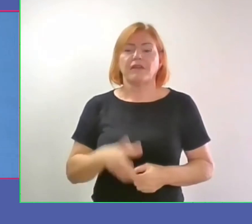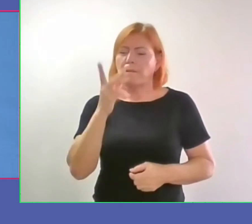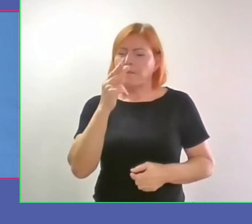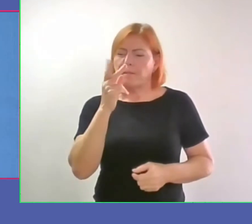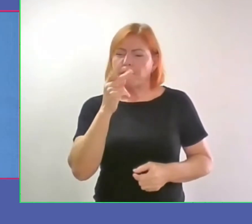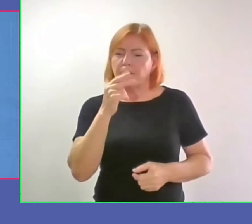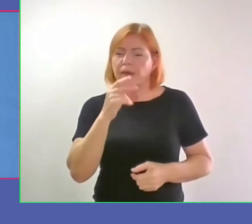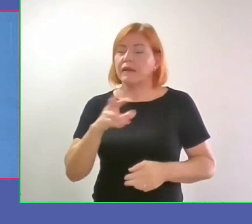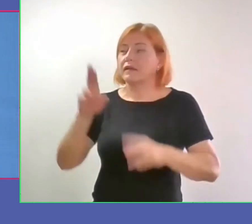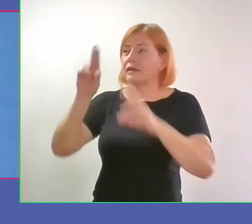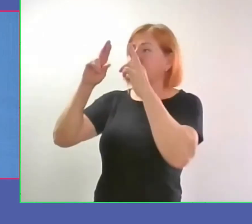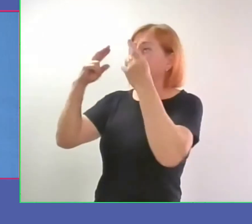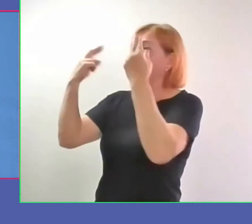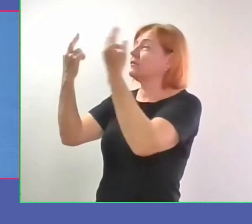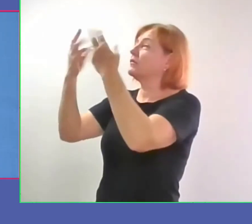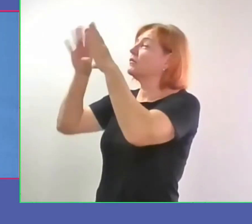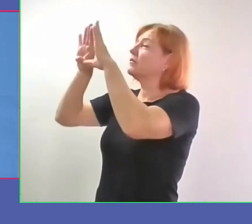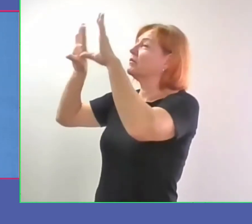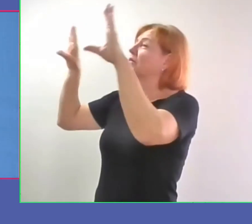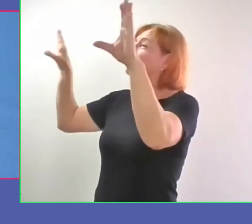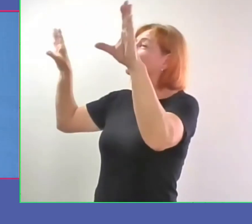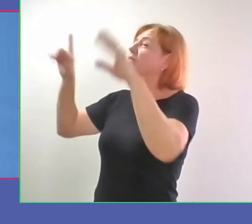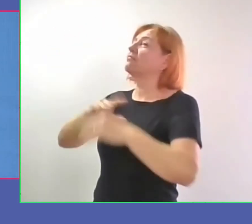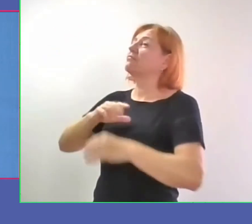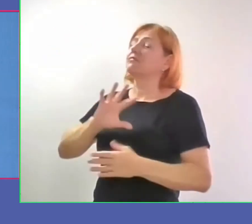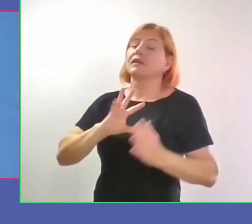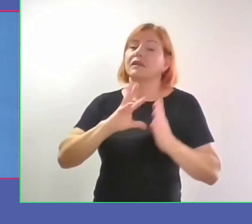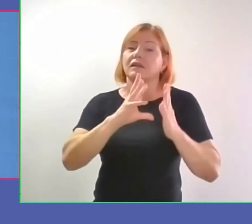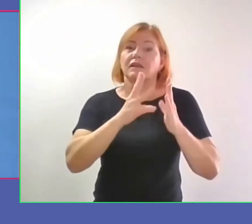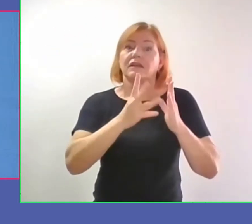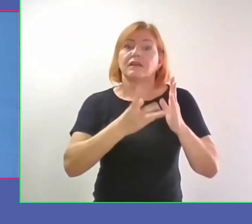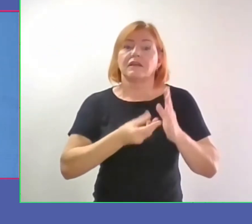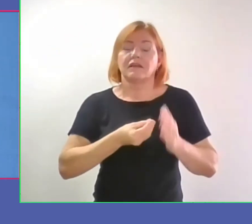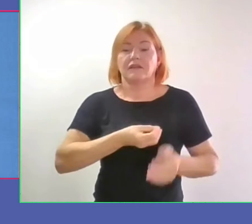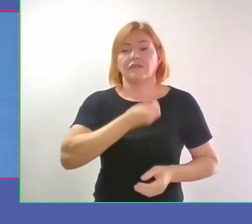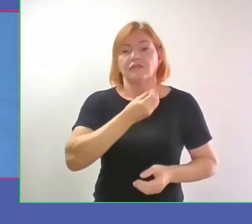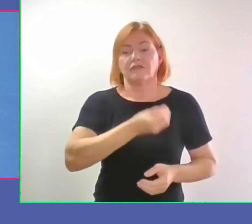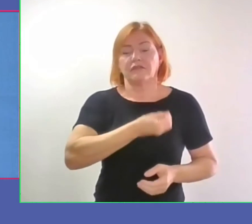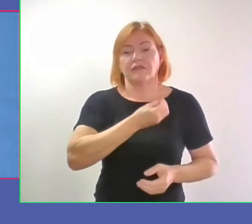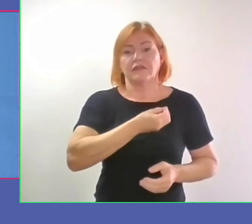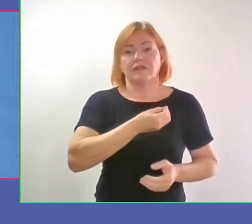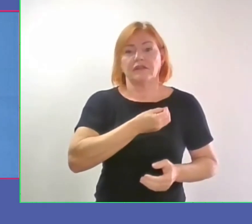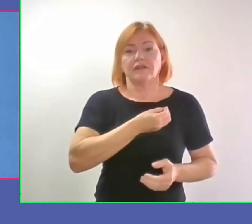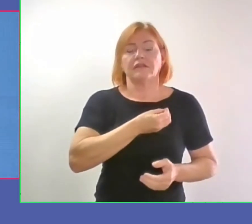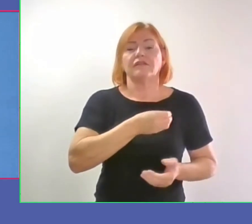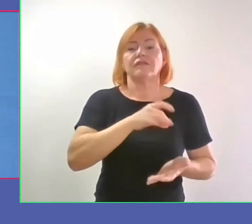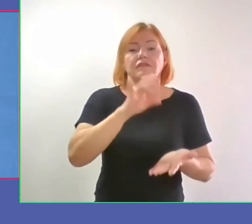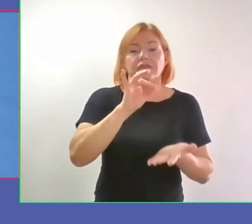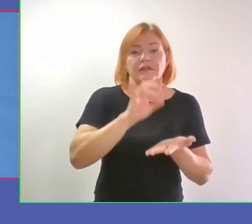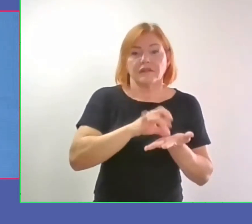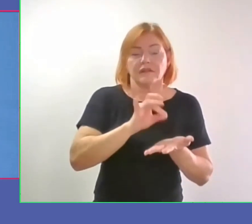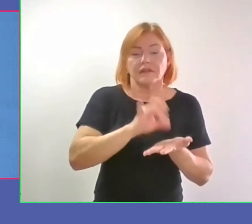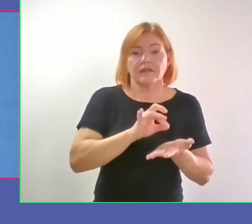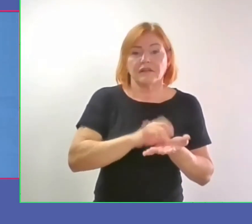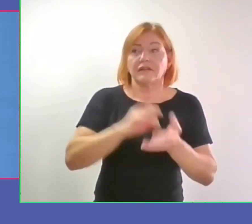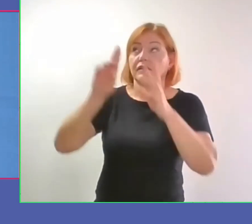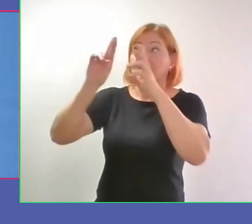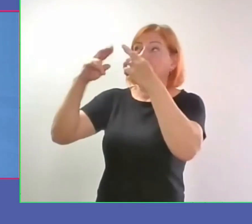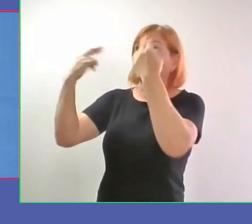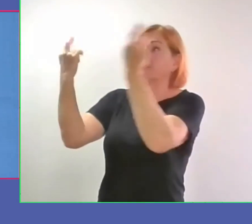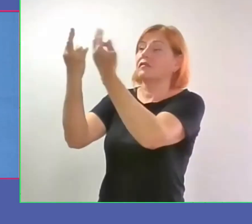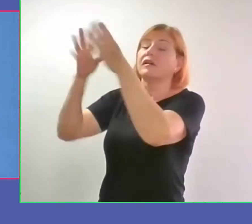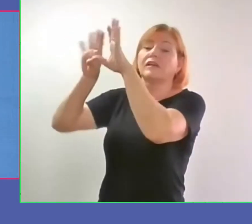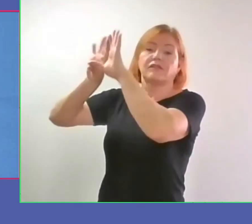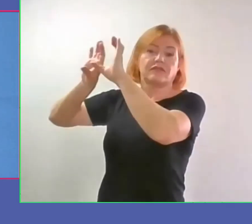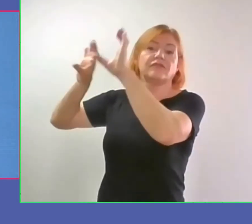a igreja que vive na realidade do reino dos céus. E quem vive na realidade do reino dos